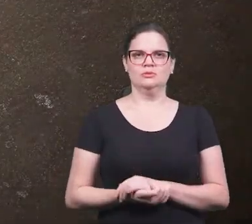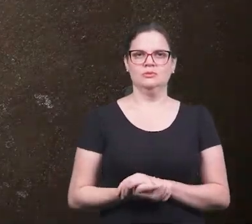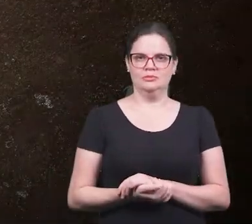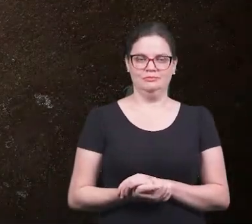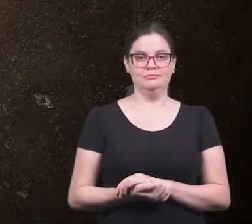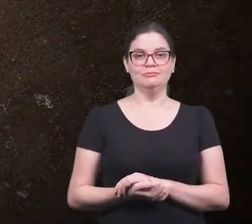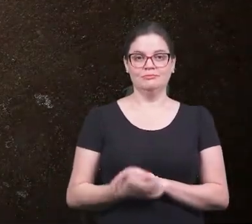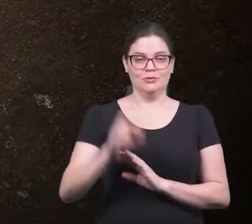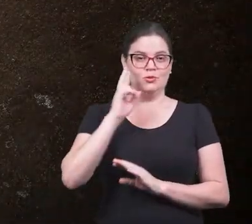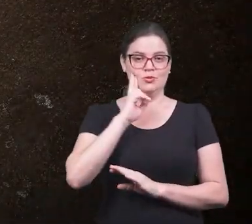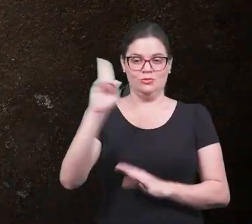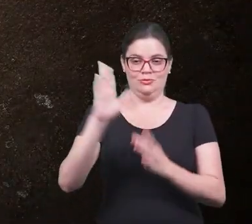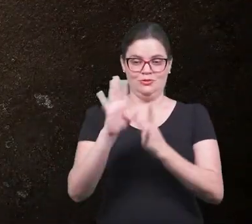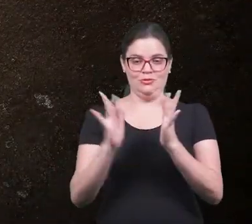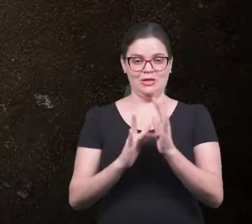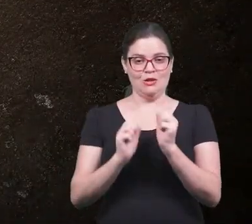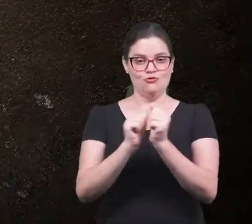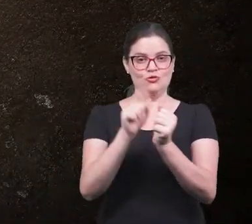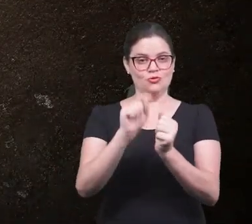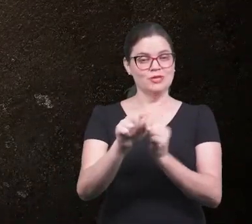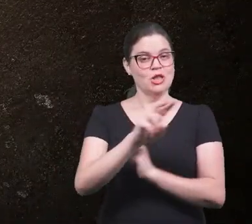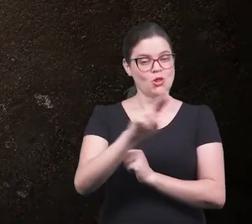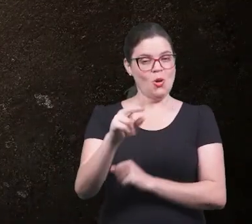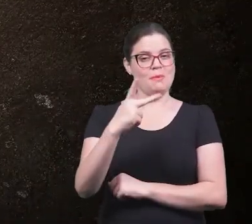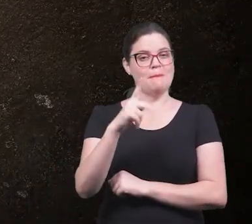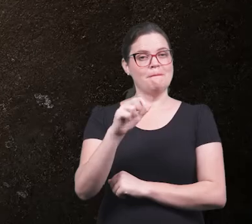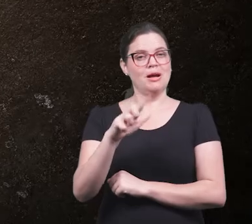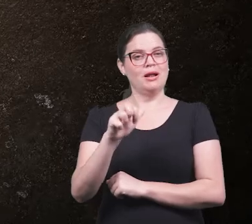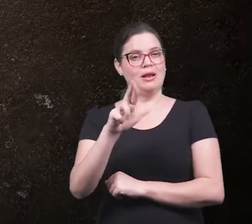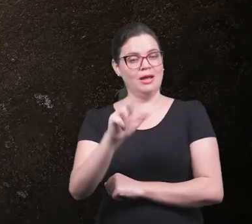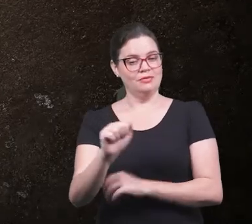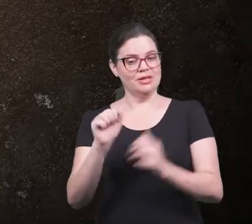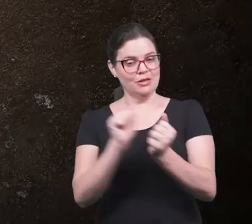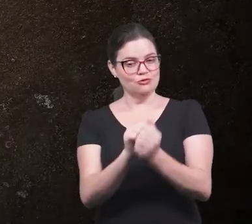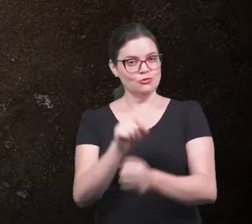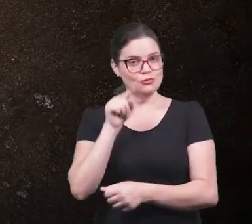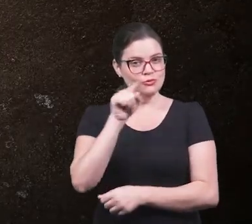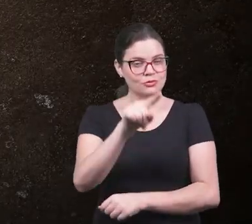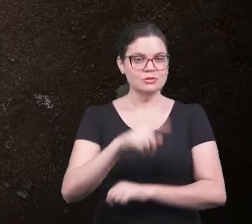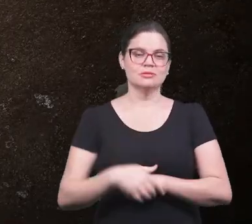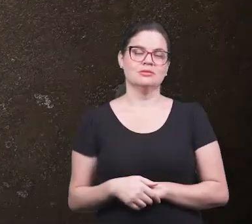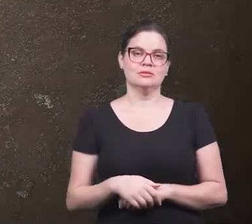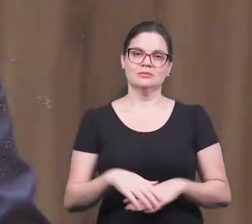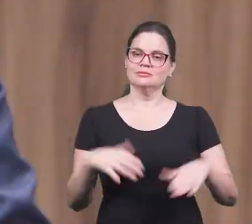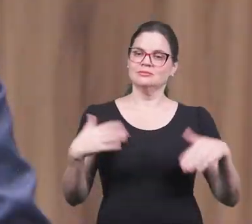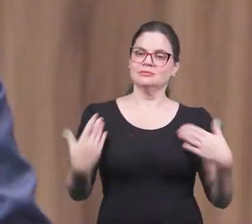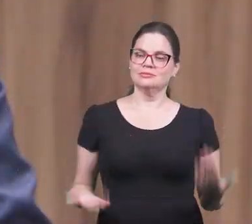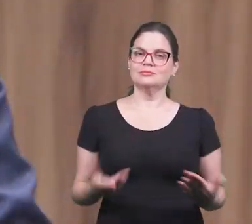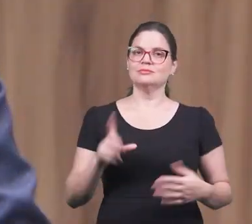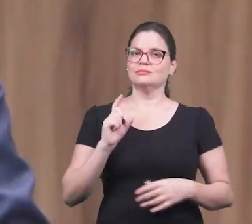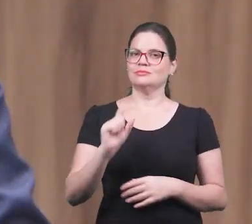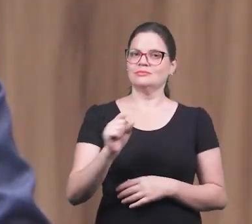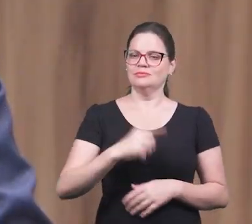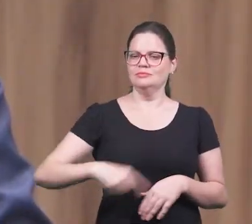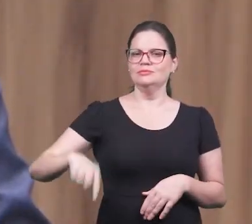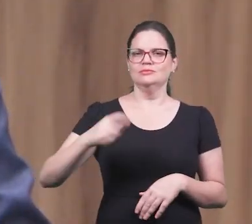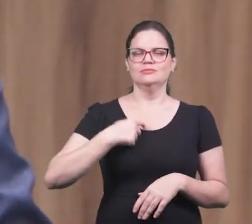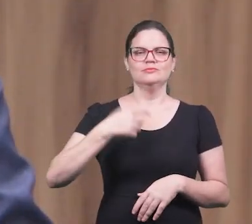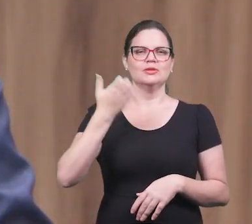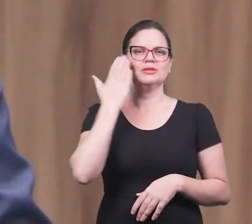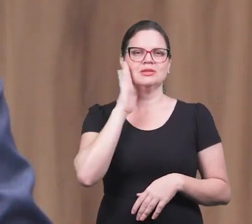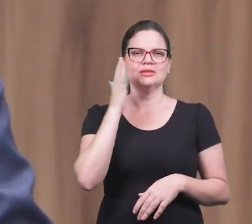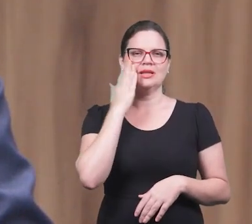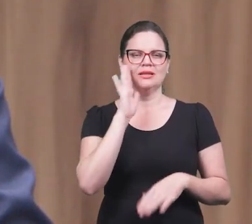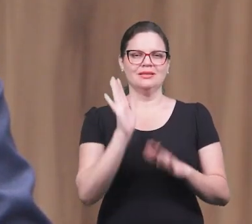junto de ti. Então a grande herança, o grande legado é de nós podermos